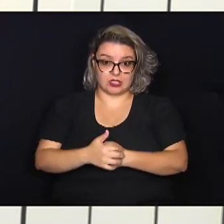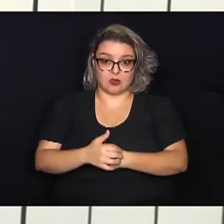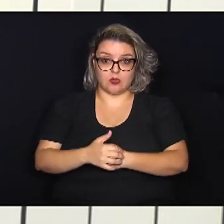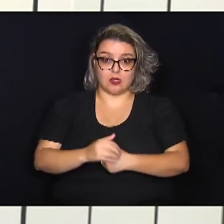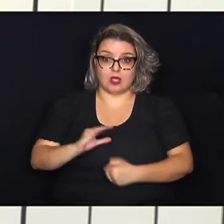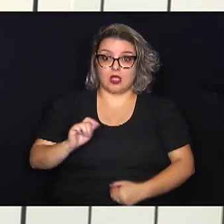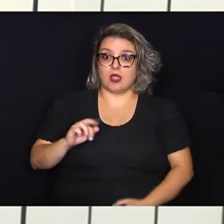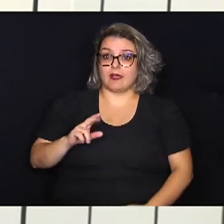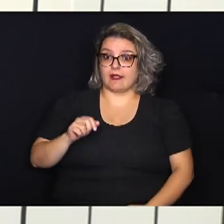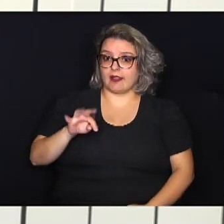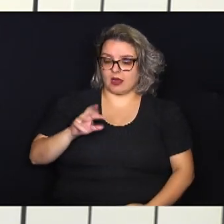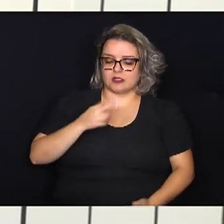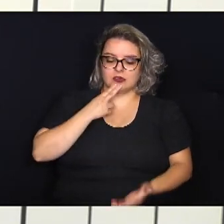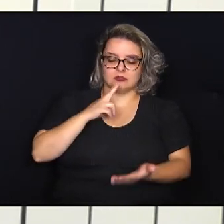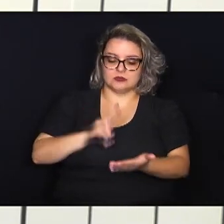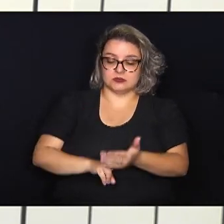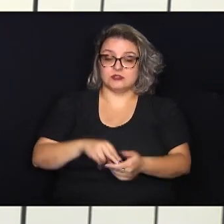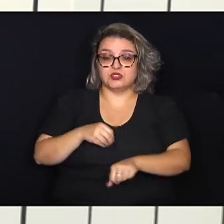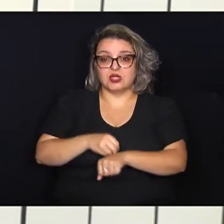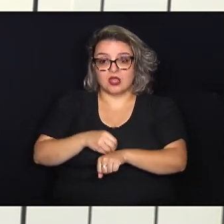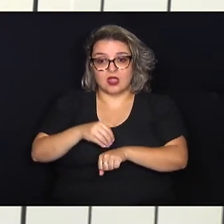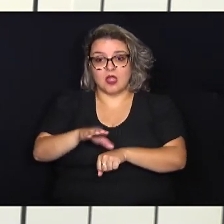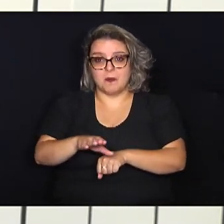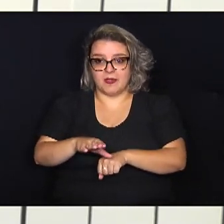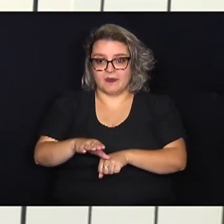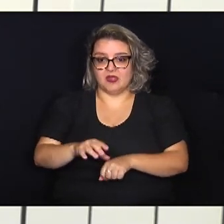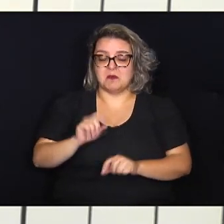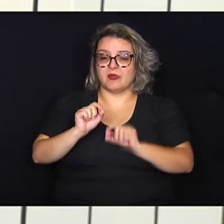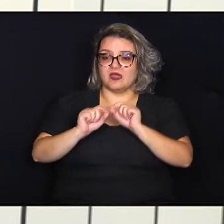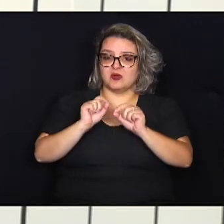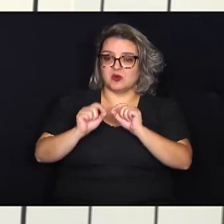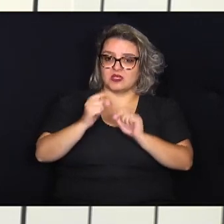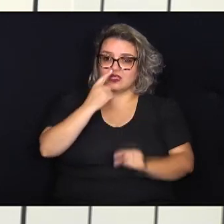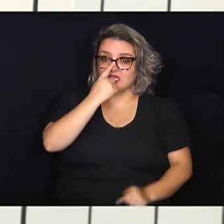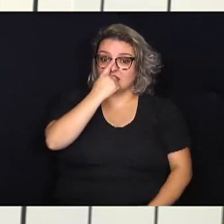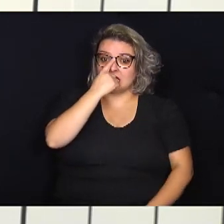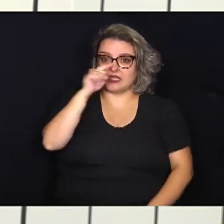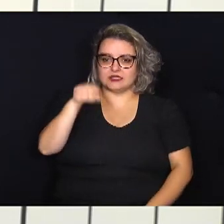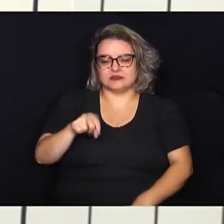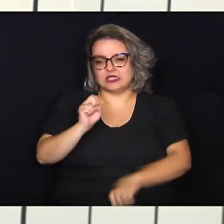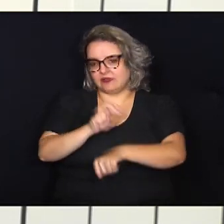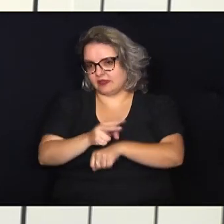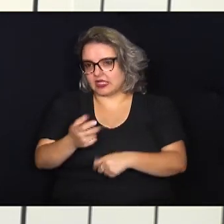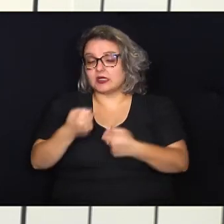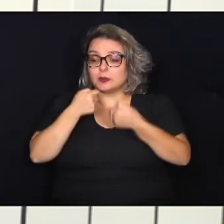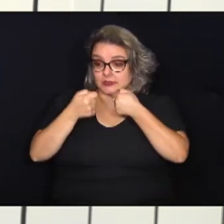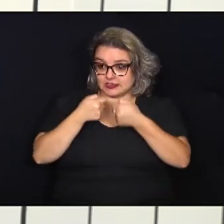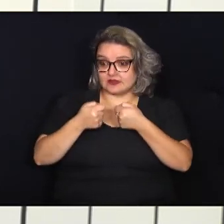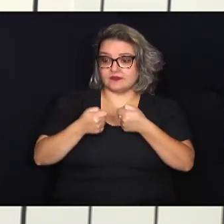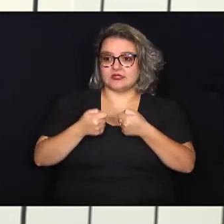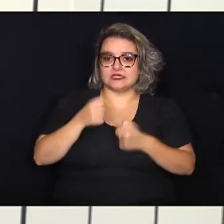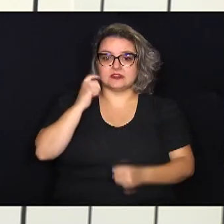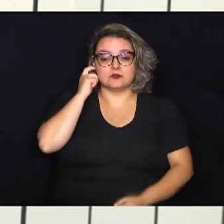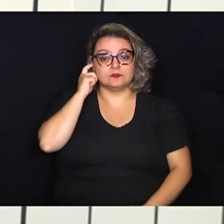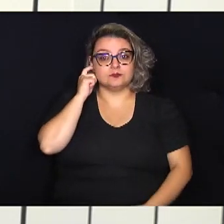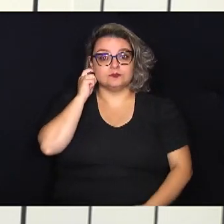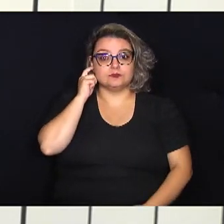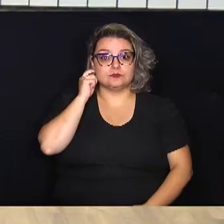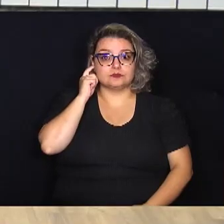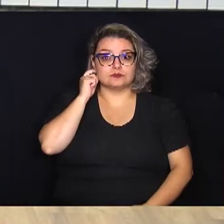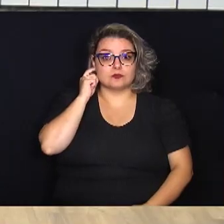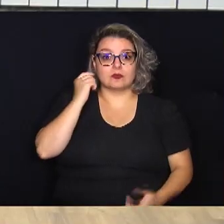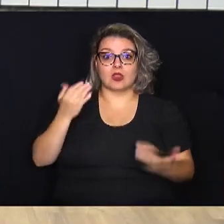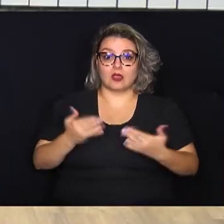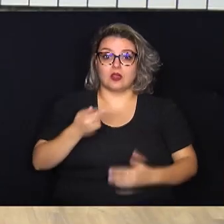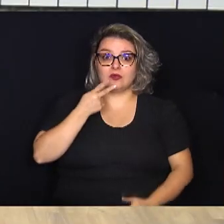de encaminhamento para aí essa vaga, para a entrevista e tudo mais. Agora a gente vai falar com